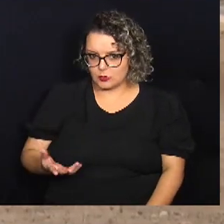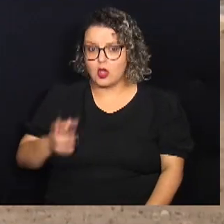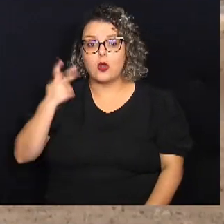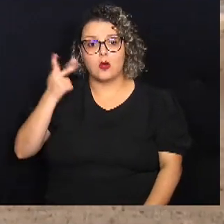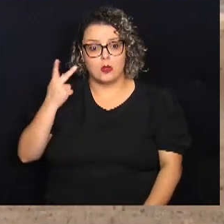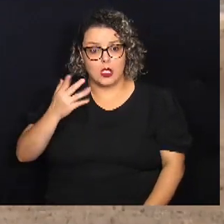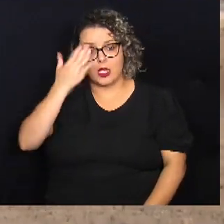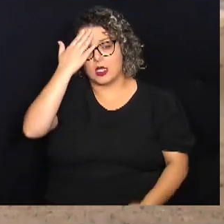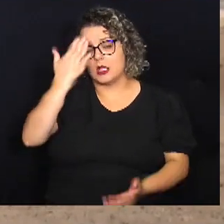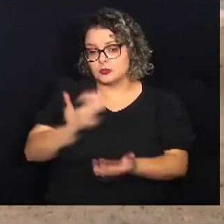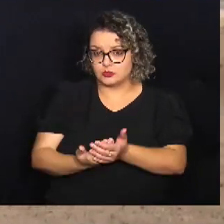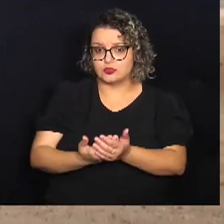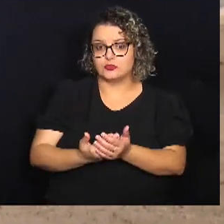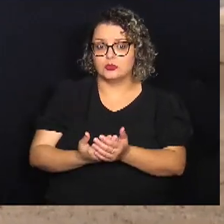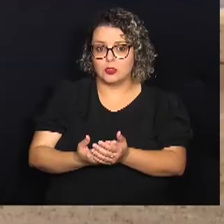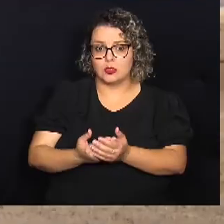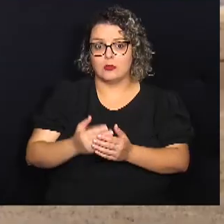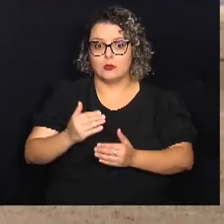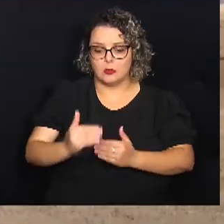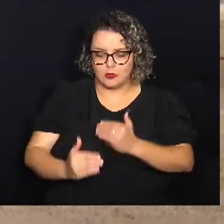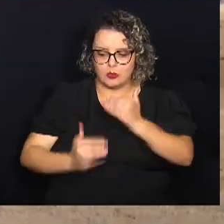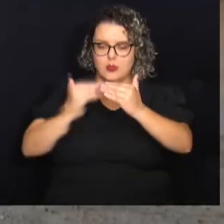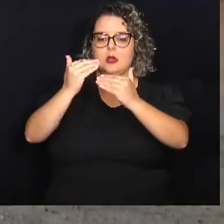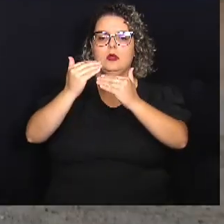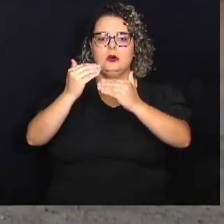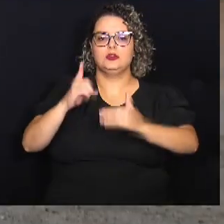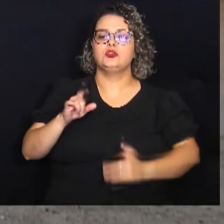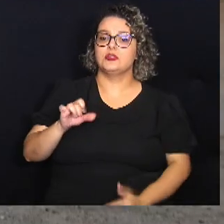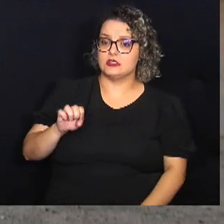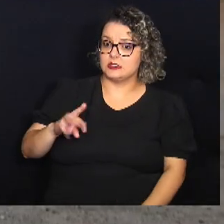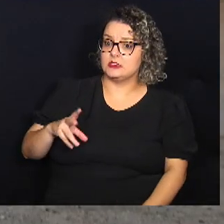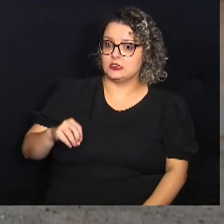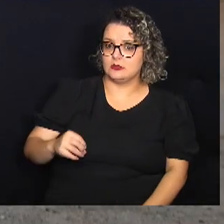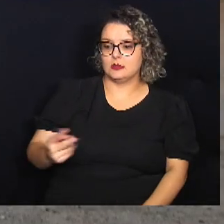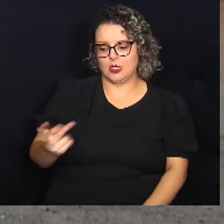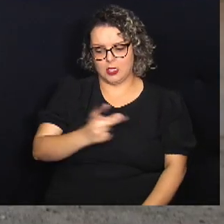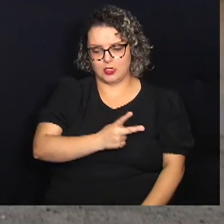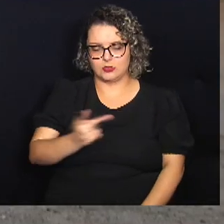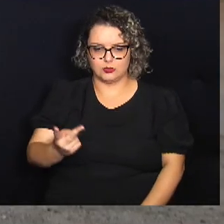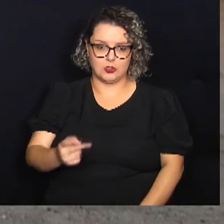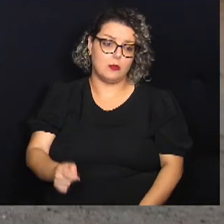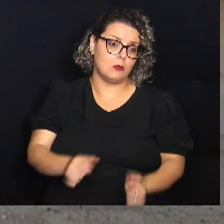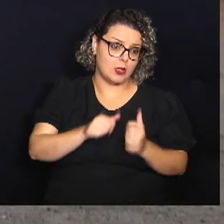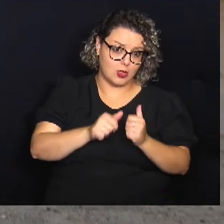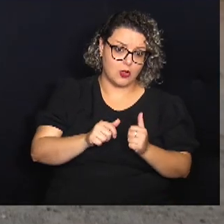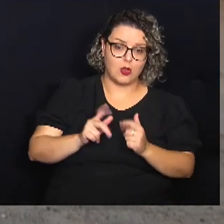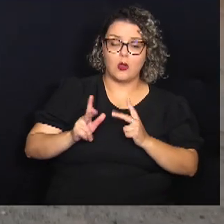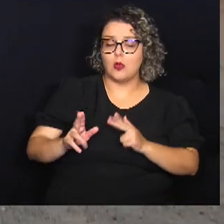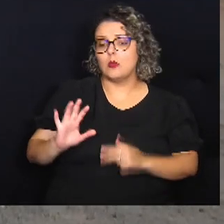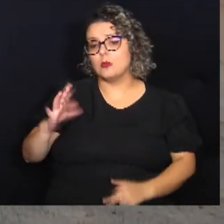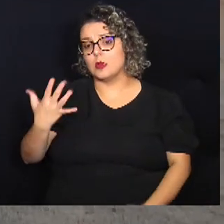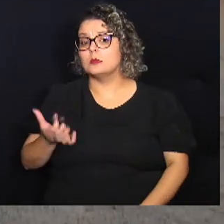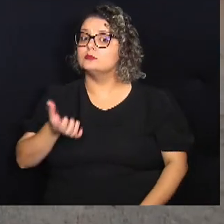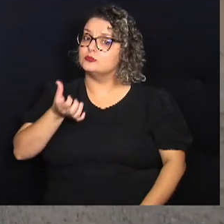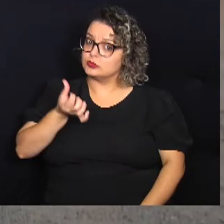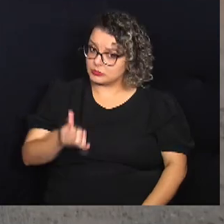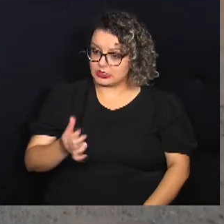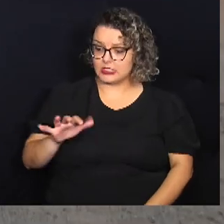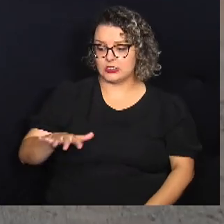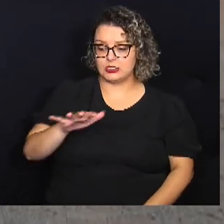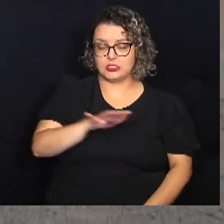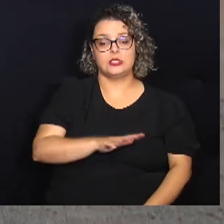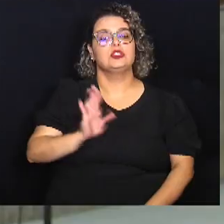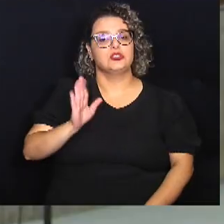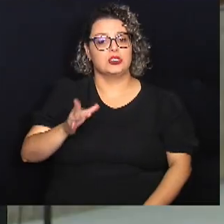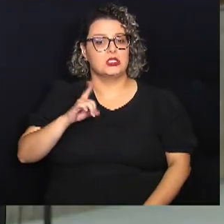com a elevação a distrito, ambas as regiões devem ser beneficiadas, como ocorre nos outros 6 já existentes